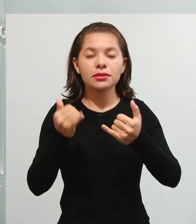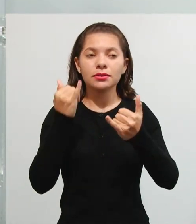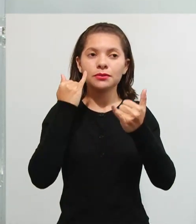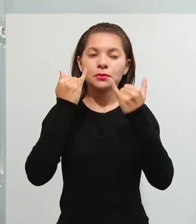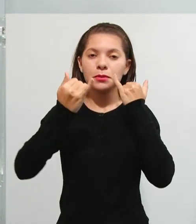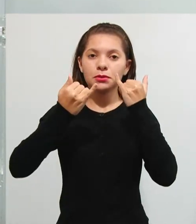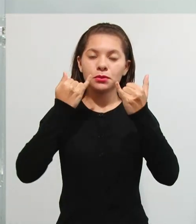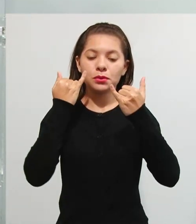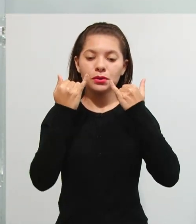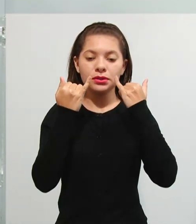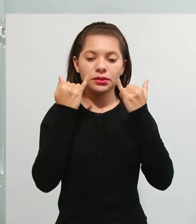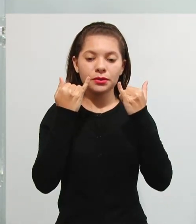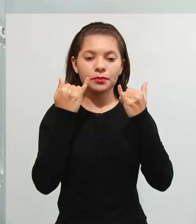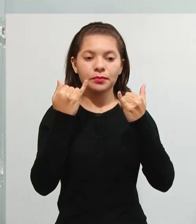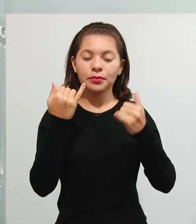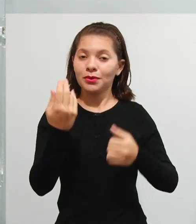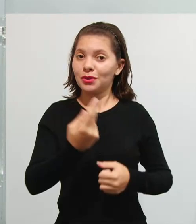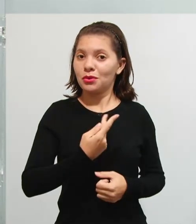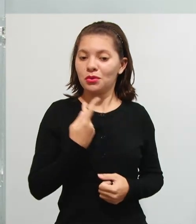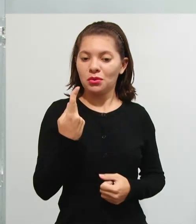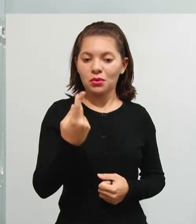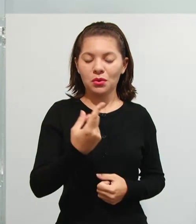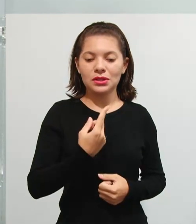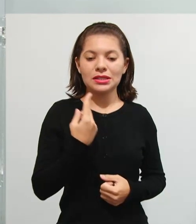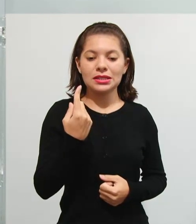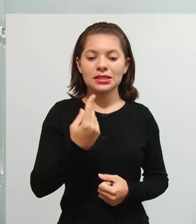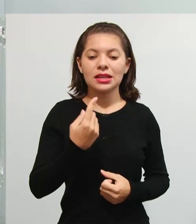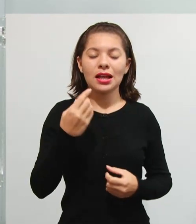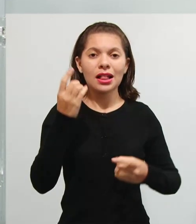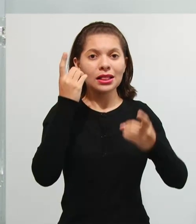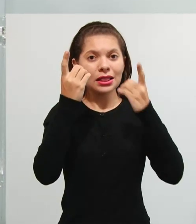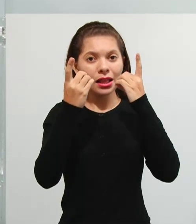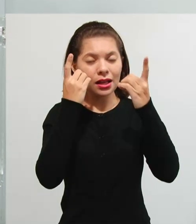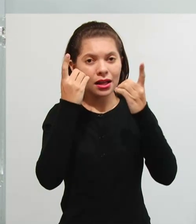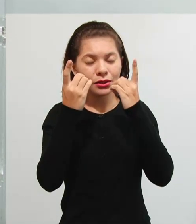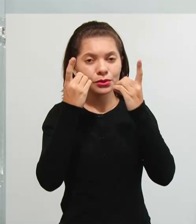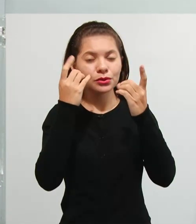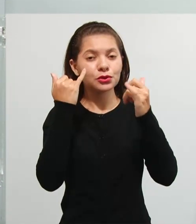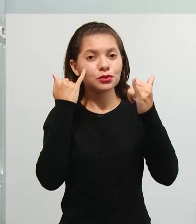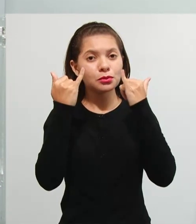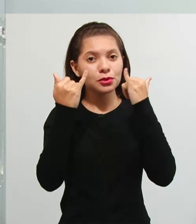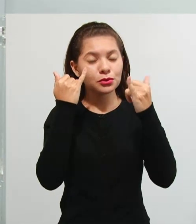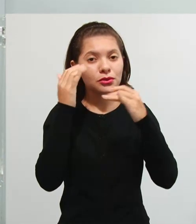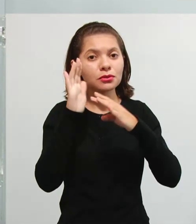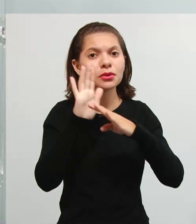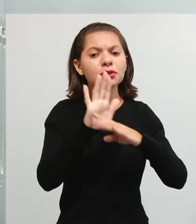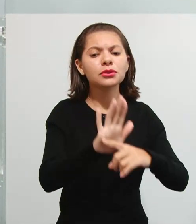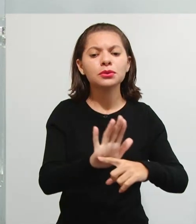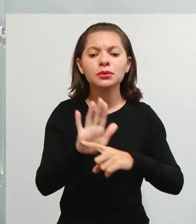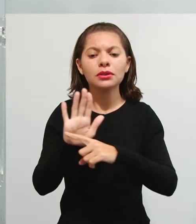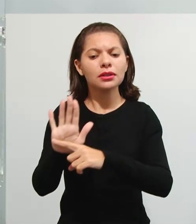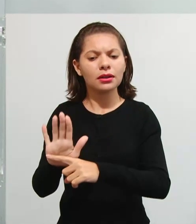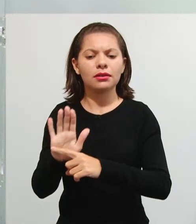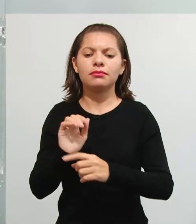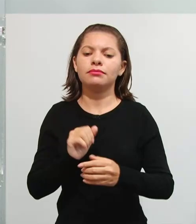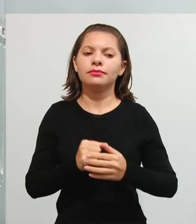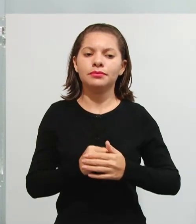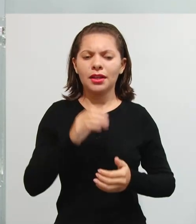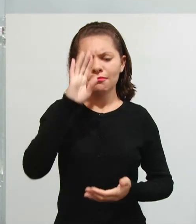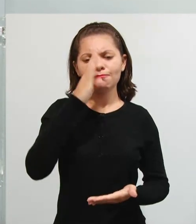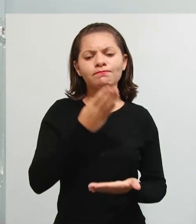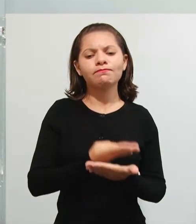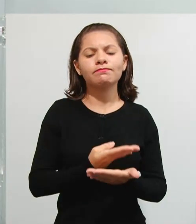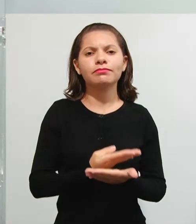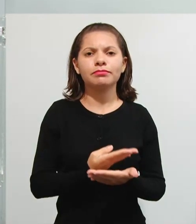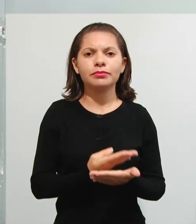informações, a gente vai ter fatos e dados que vão ajudar também a tomada de decisão, né? Então,